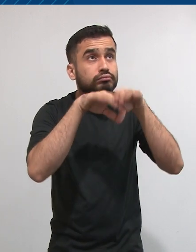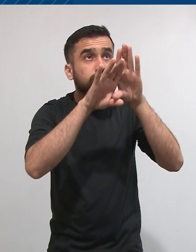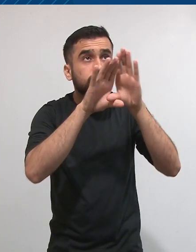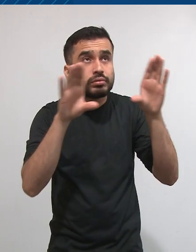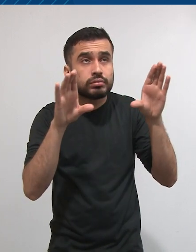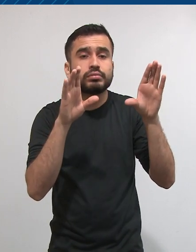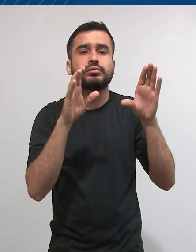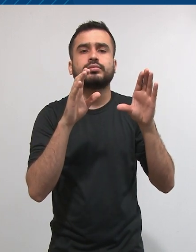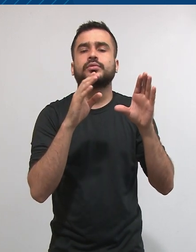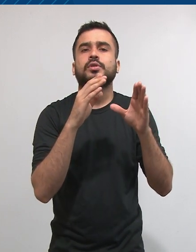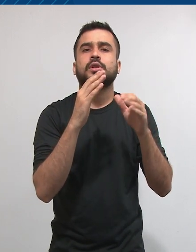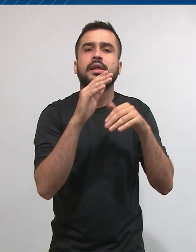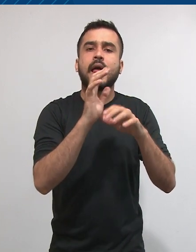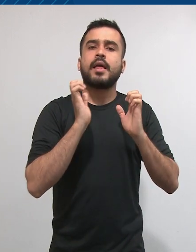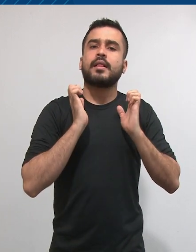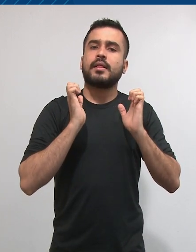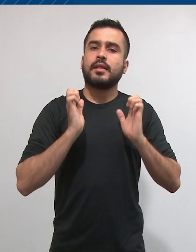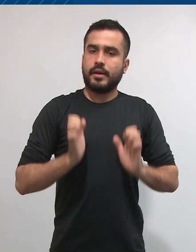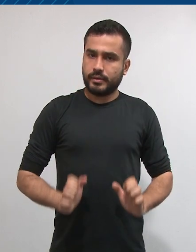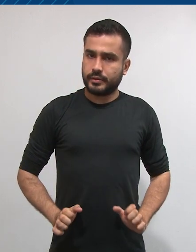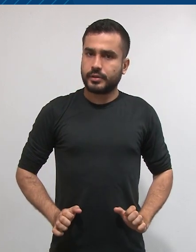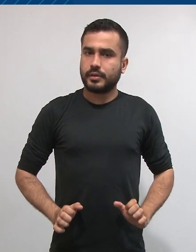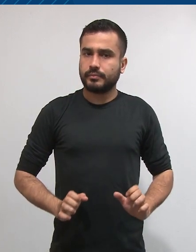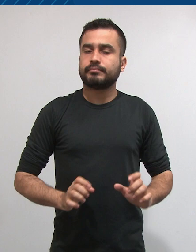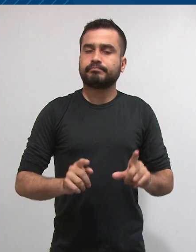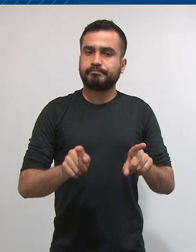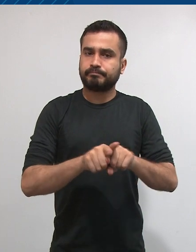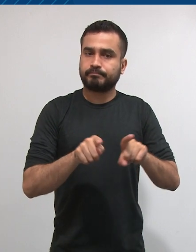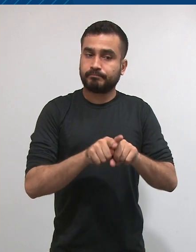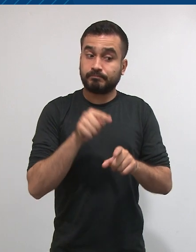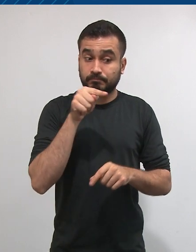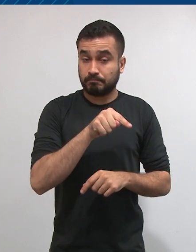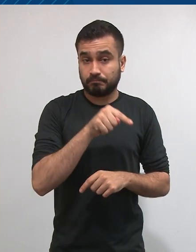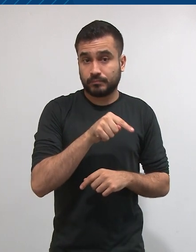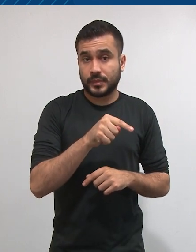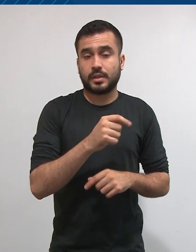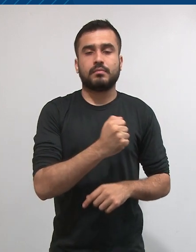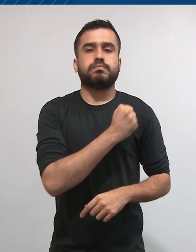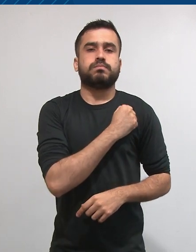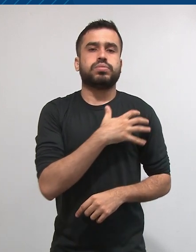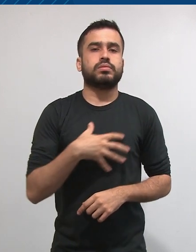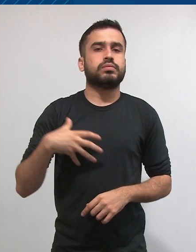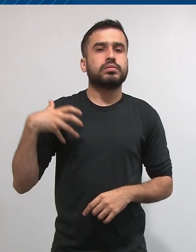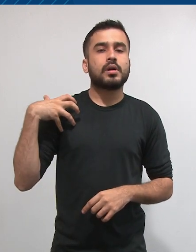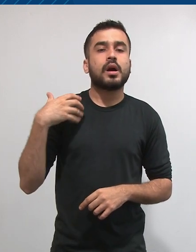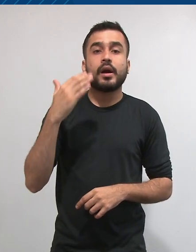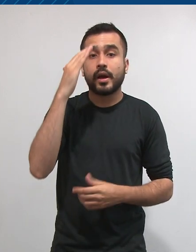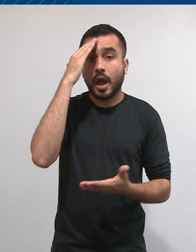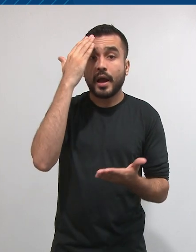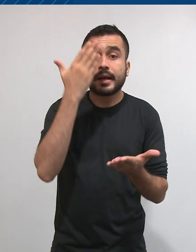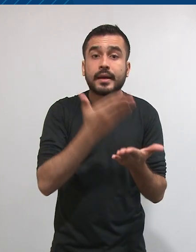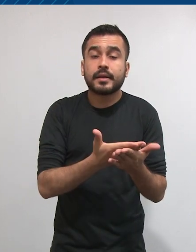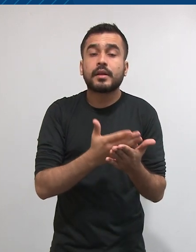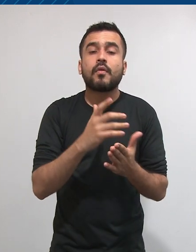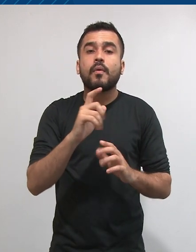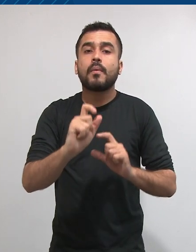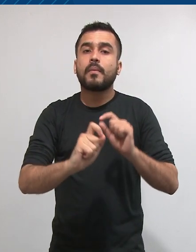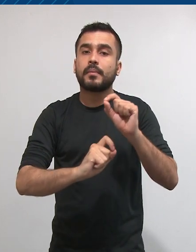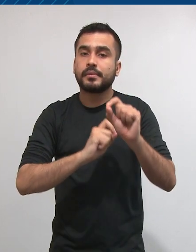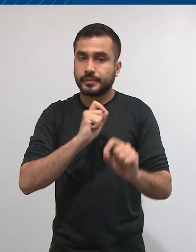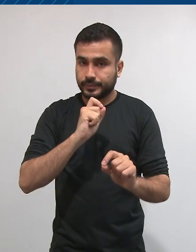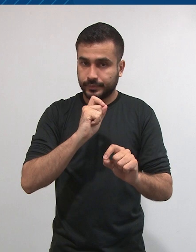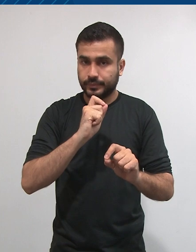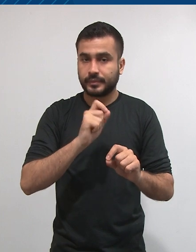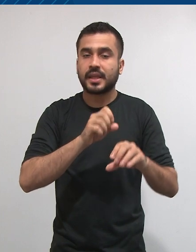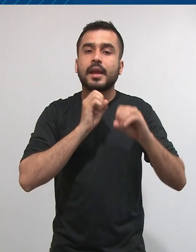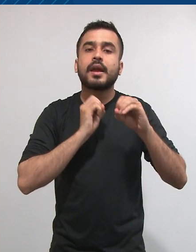da metafísica, da ética. Ele, em especial, Aristóteles defendia em especial